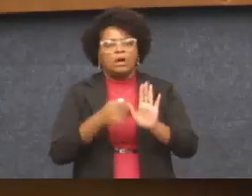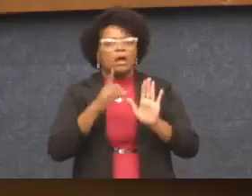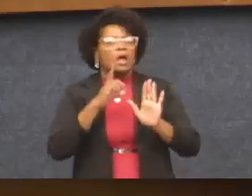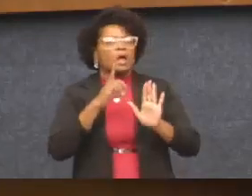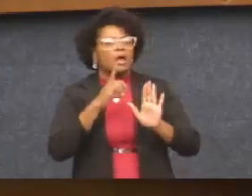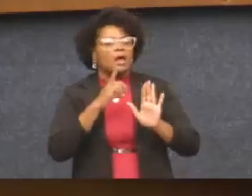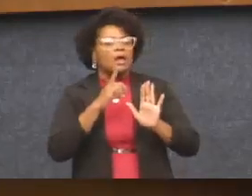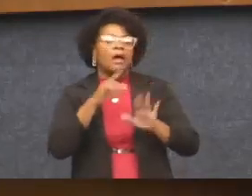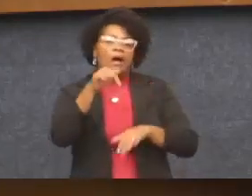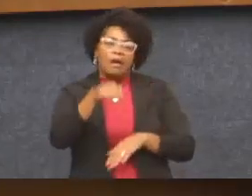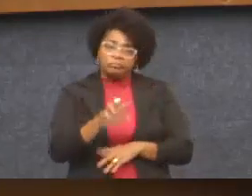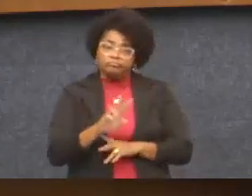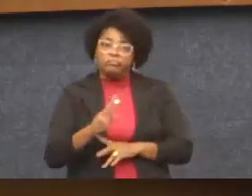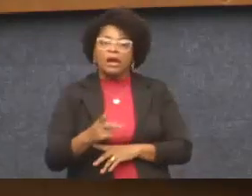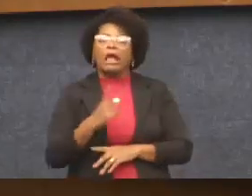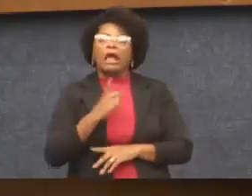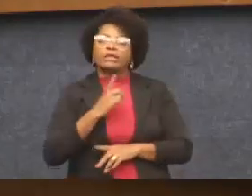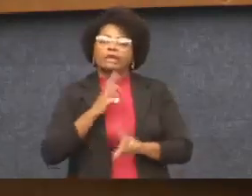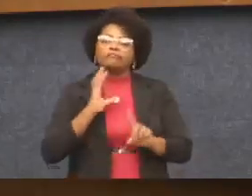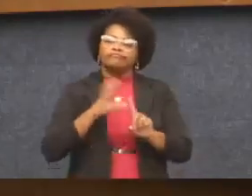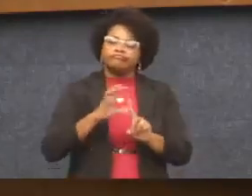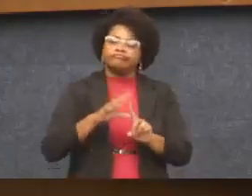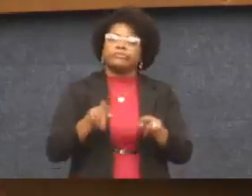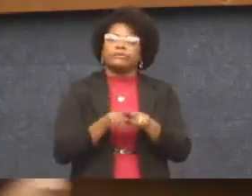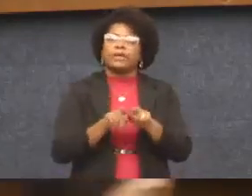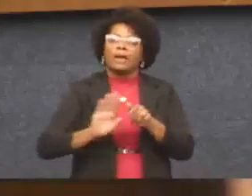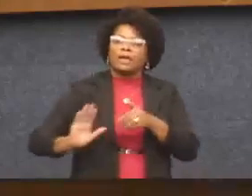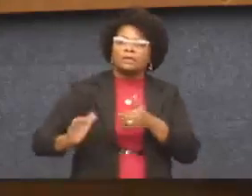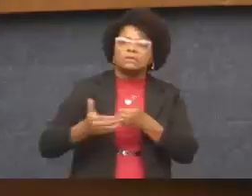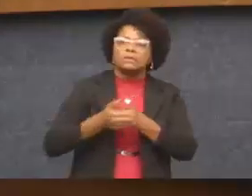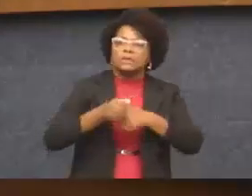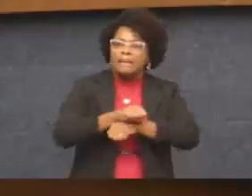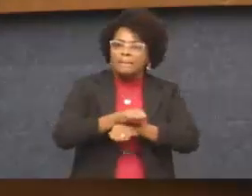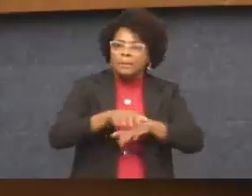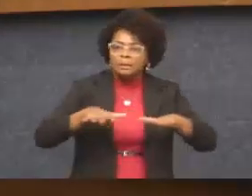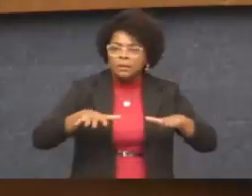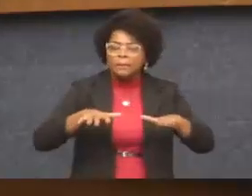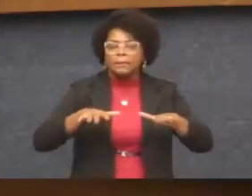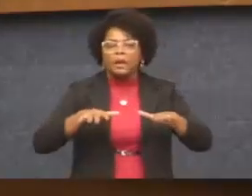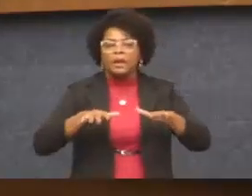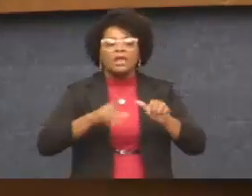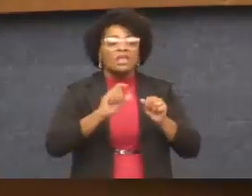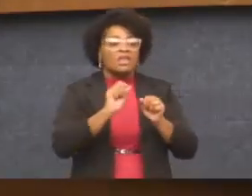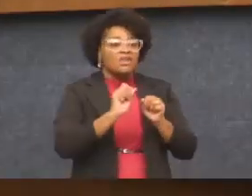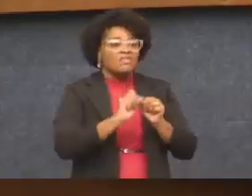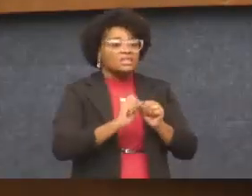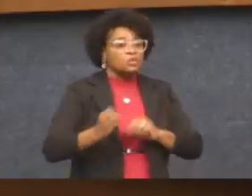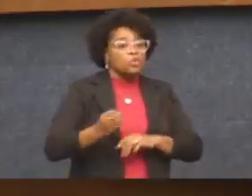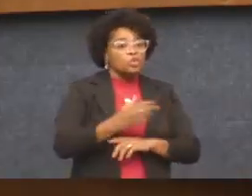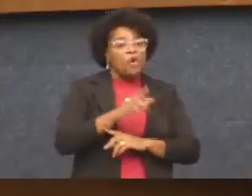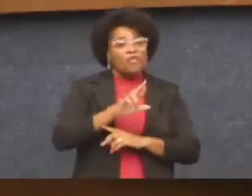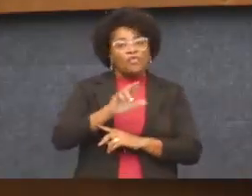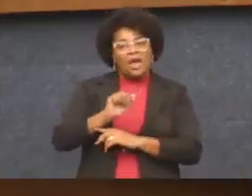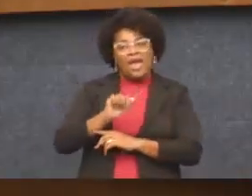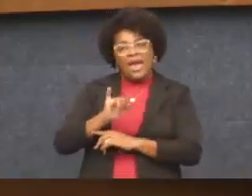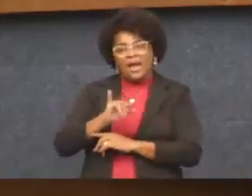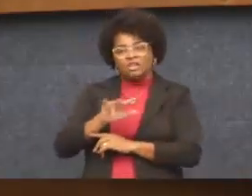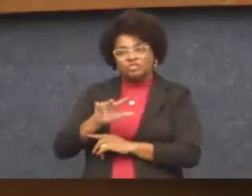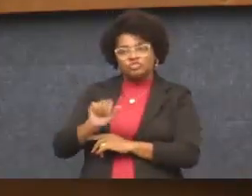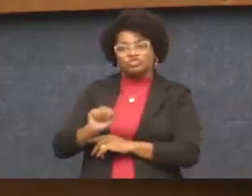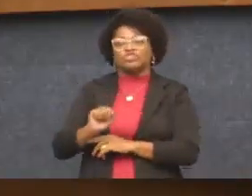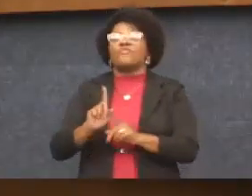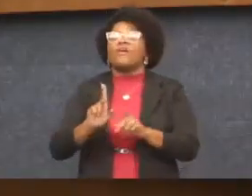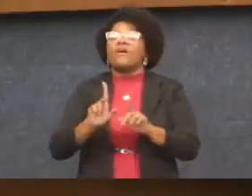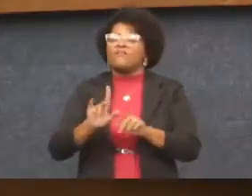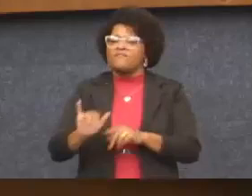da pandemia, os efeitos econômicos adversos oriundos da pandemia. E com esse novo Reativa, os contribuintes vão poder reparcelar